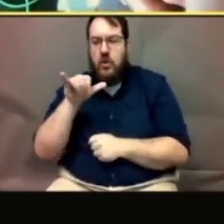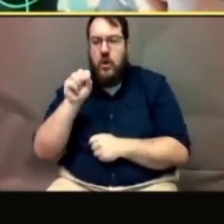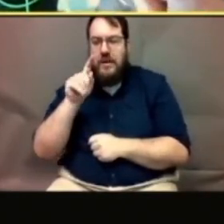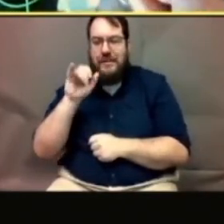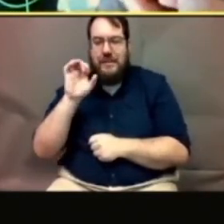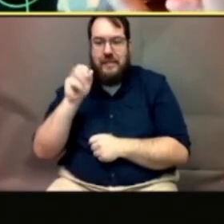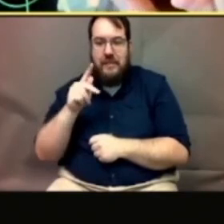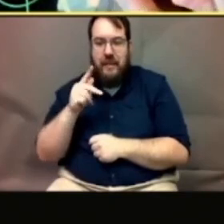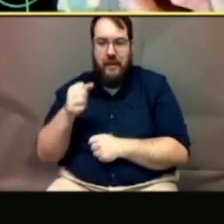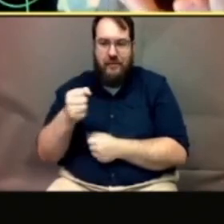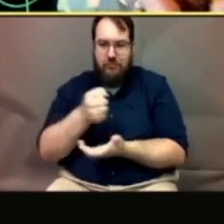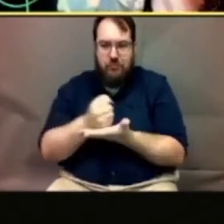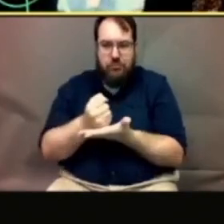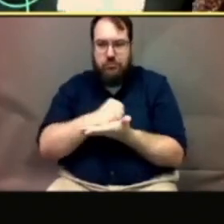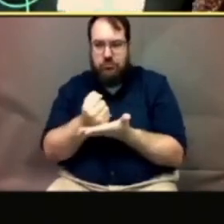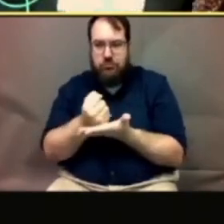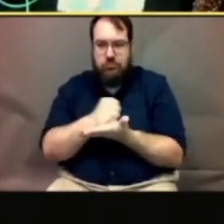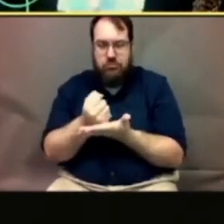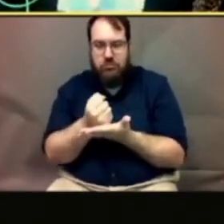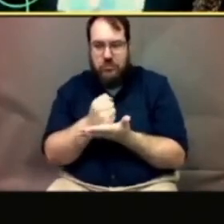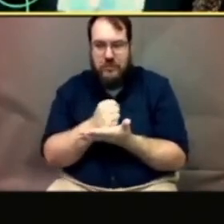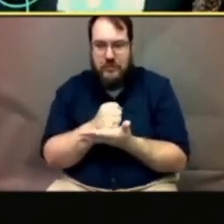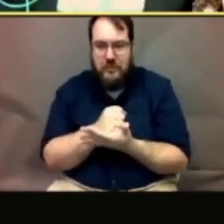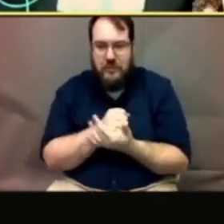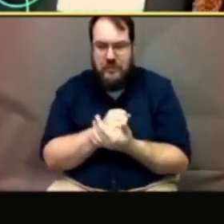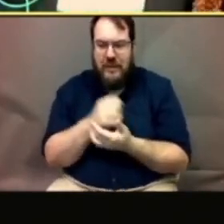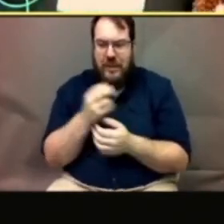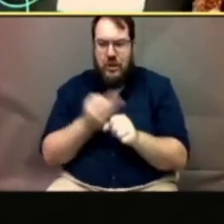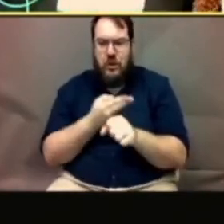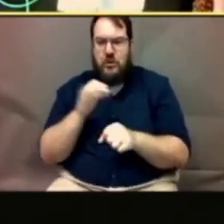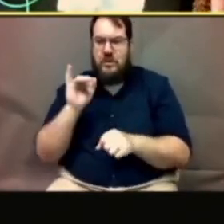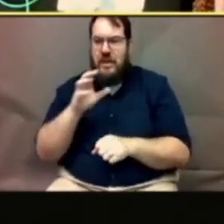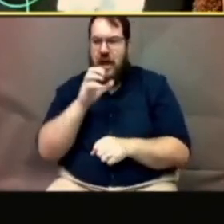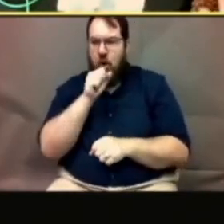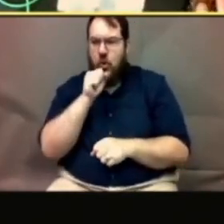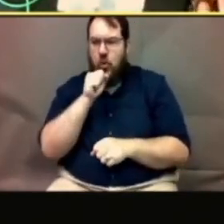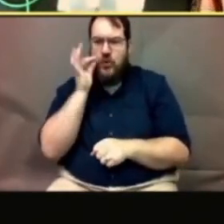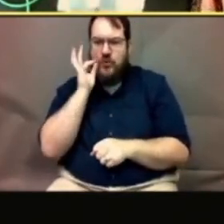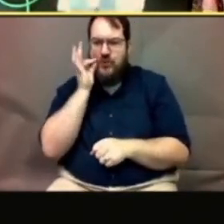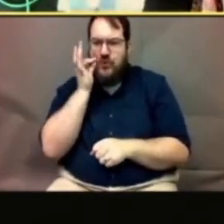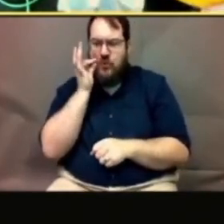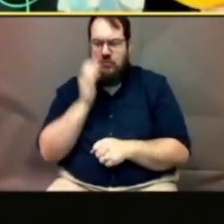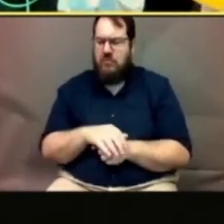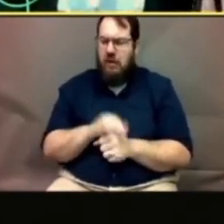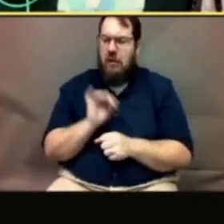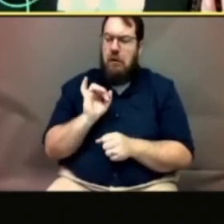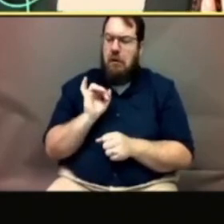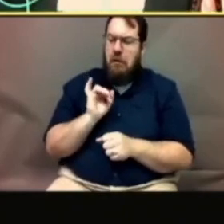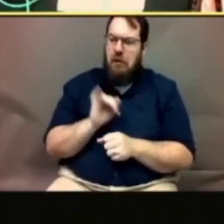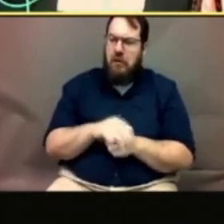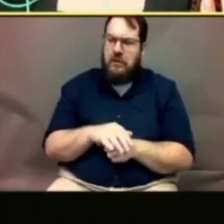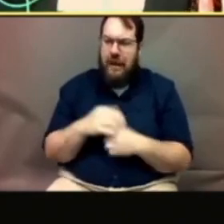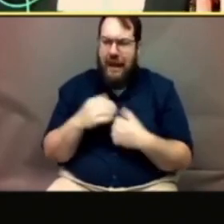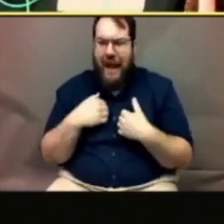por exemplo, usando uma laranja. Sério? Alguém pode se perguntar. Mas sim, eu tenho aqui na minha mão,